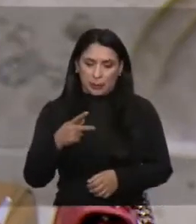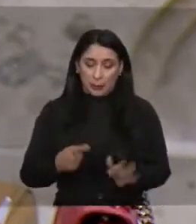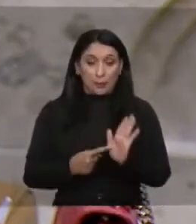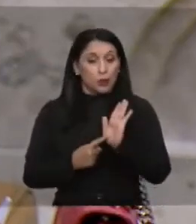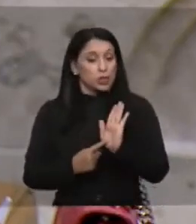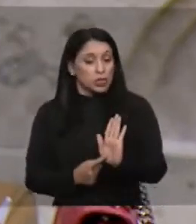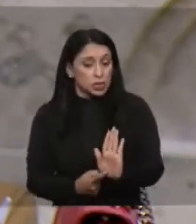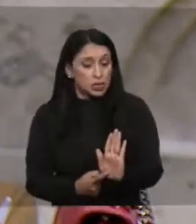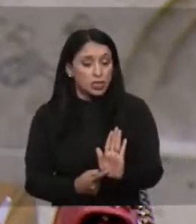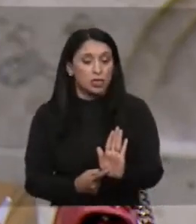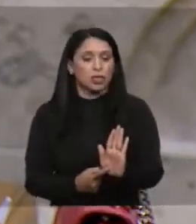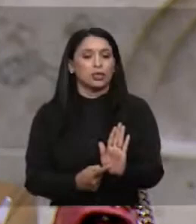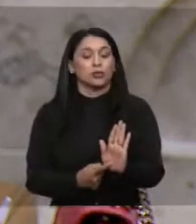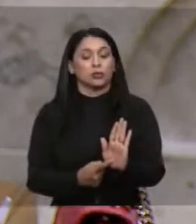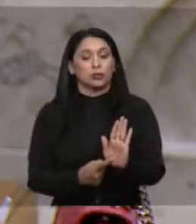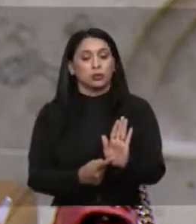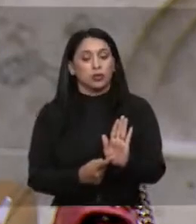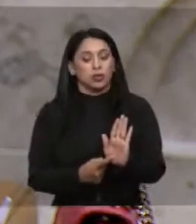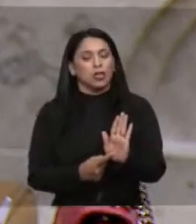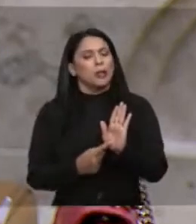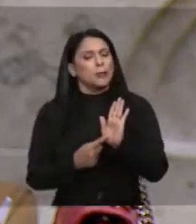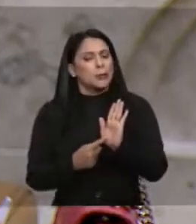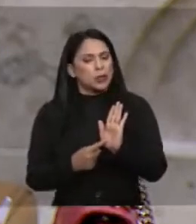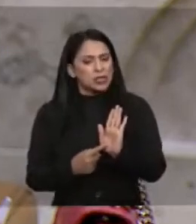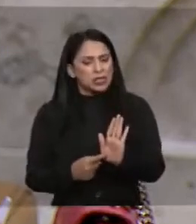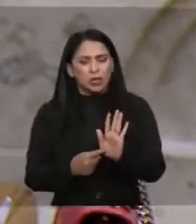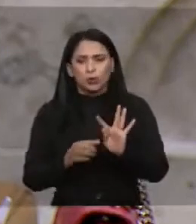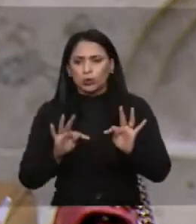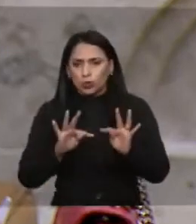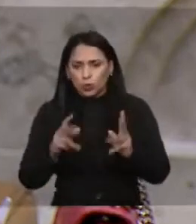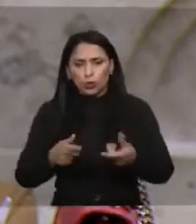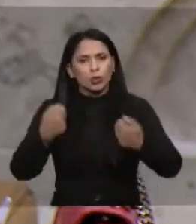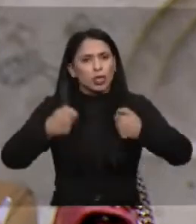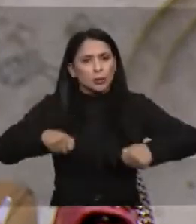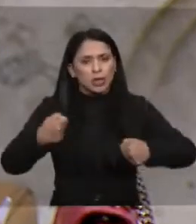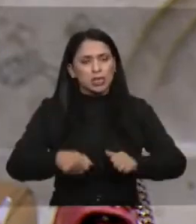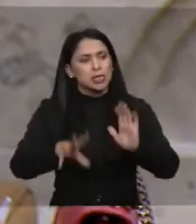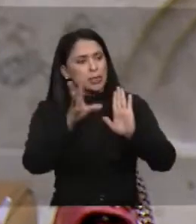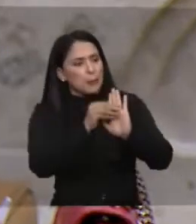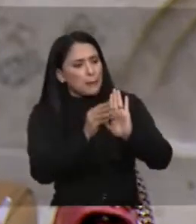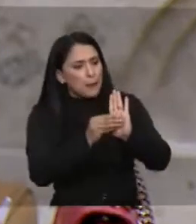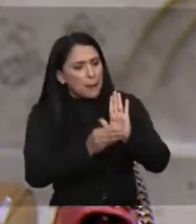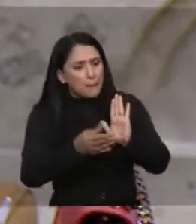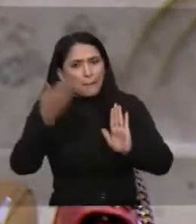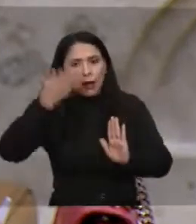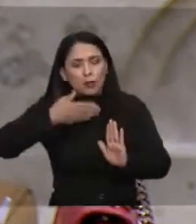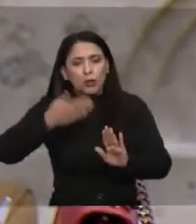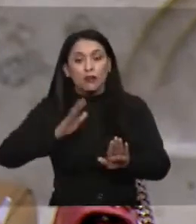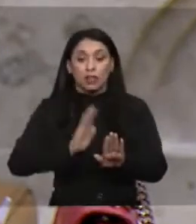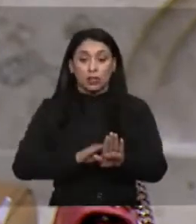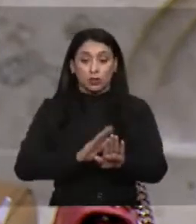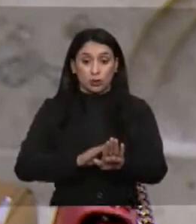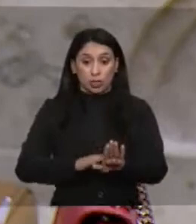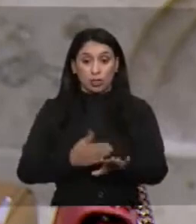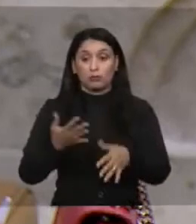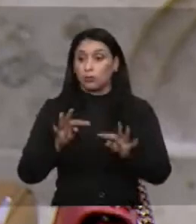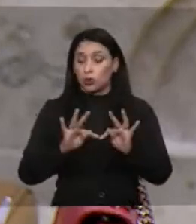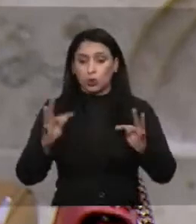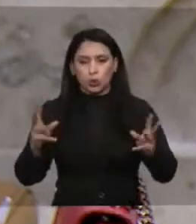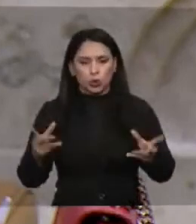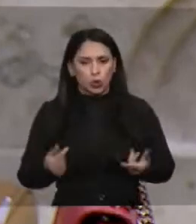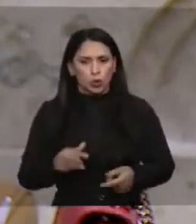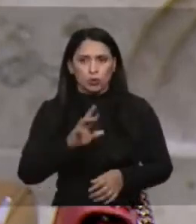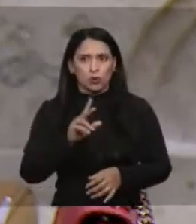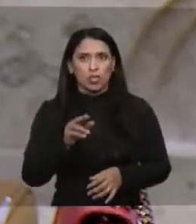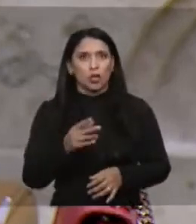indícios fortes, indícios suficientes e materialidade da autoria. Eu diria que comprovados, não são